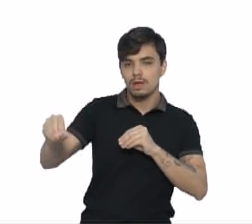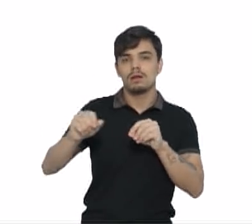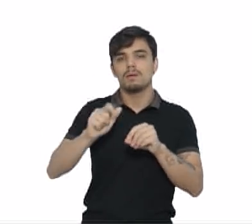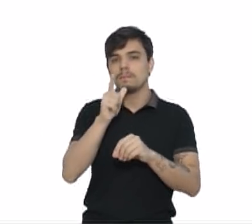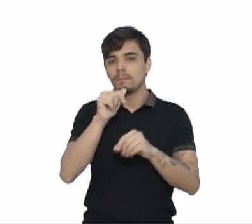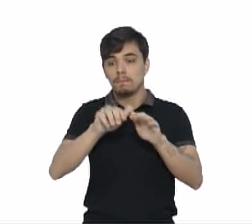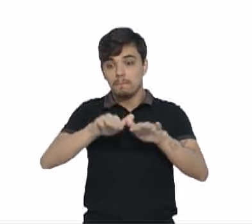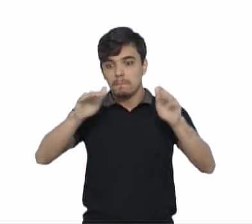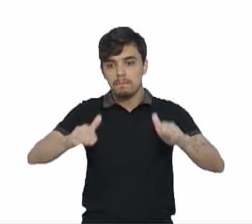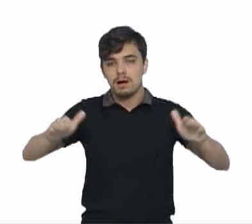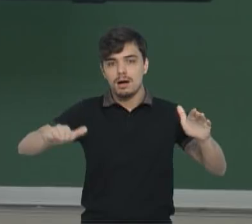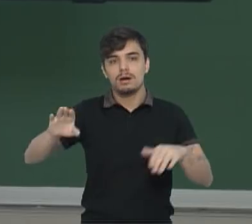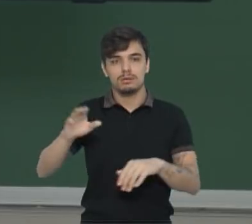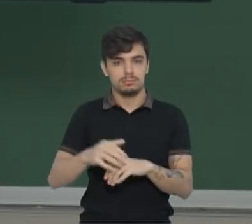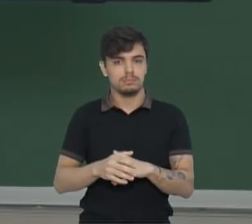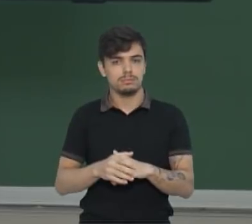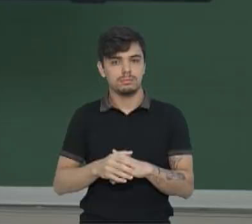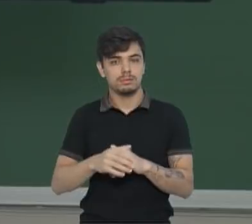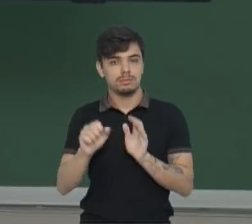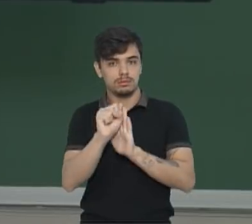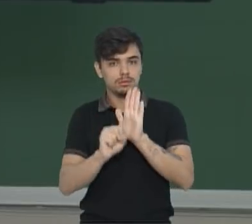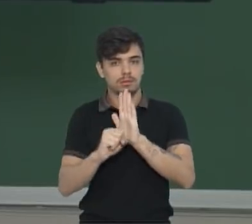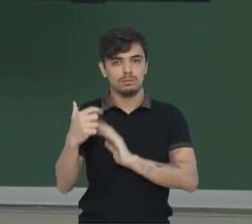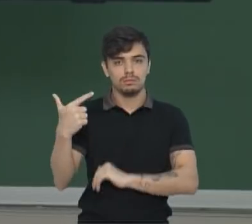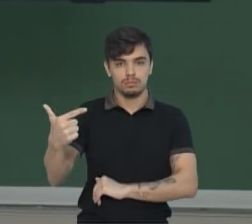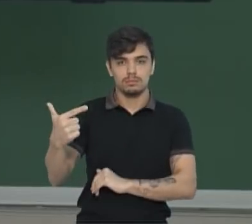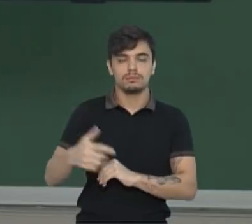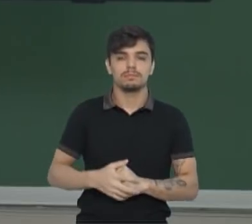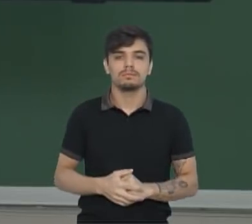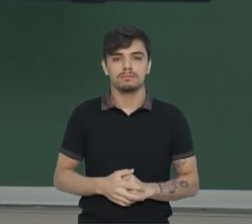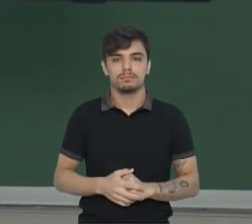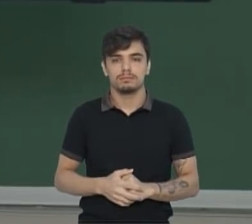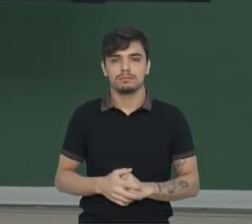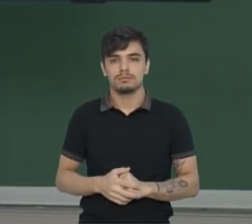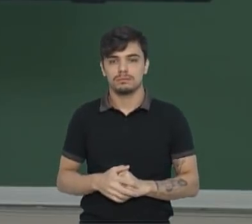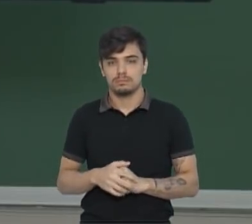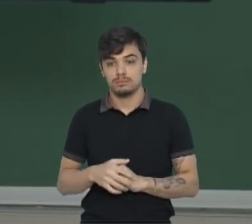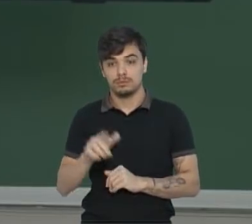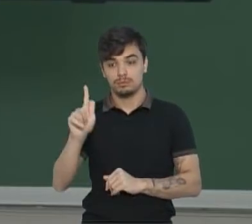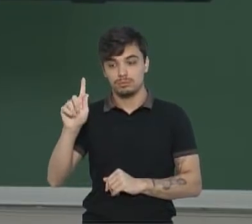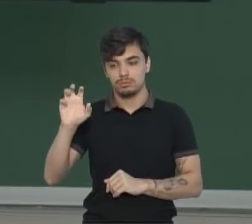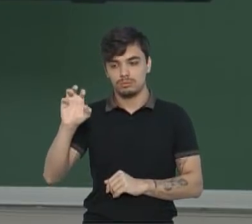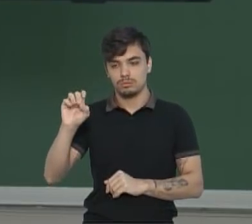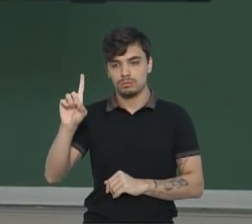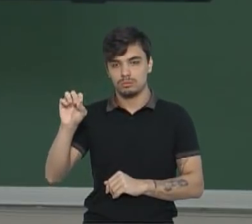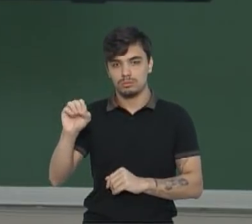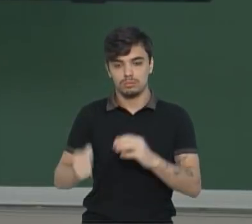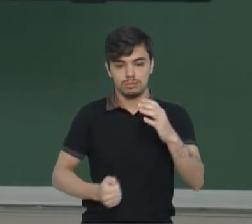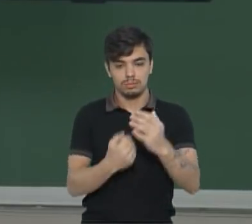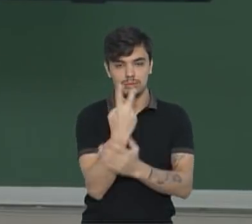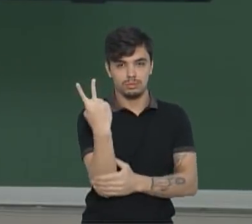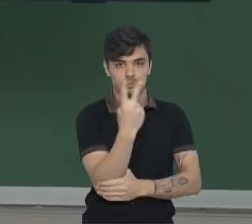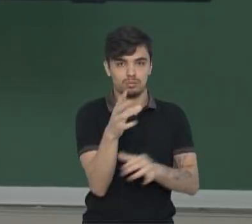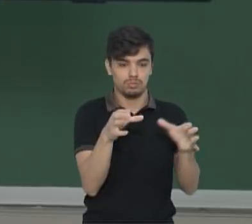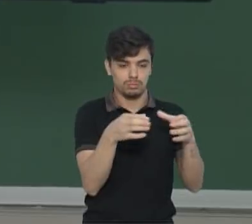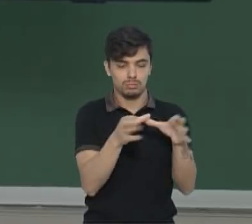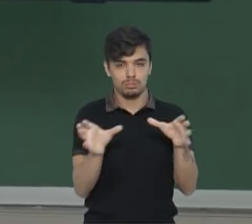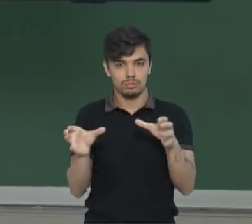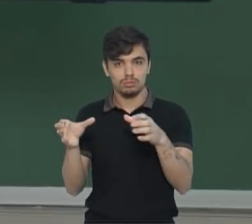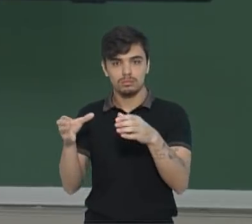século II. Então os godos são aqueles que vão dar origem aos visigodos e ostrogodos, tá? Que são considerados